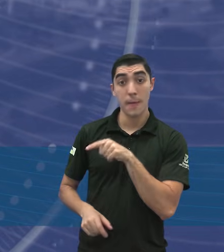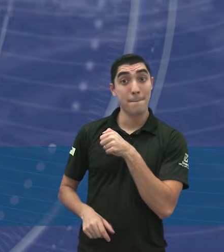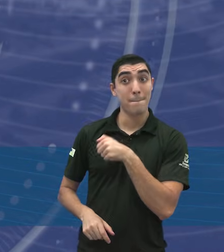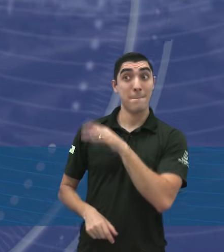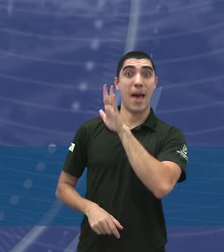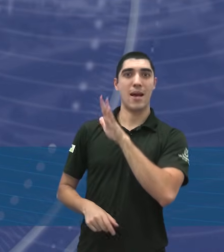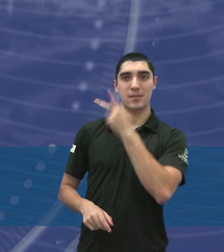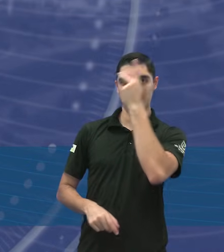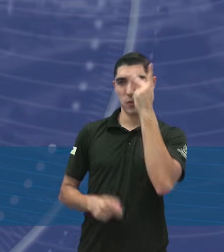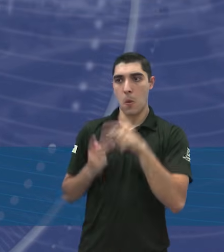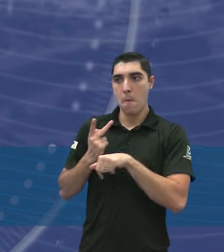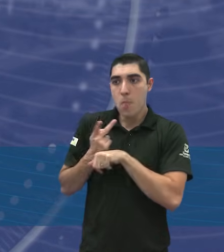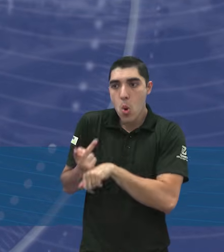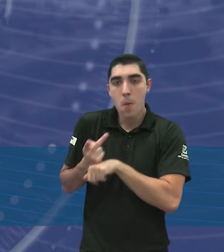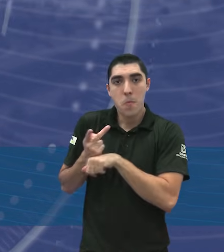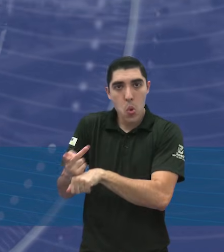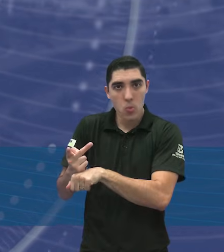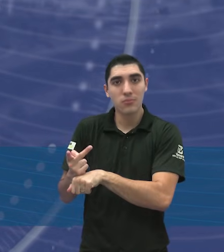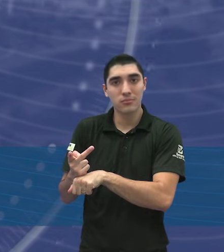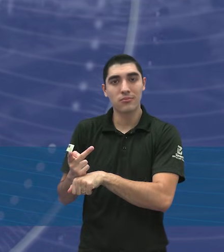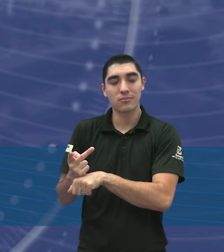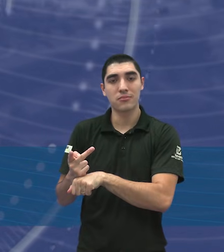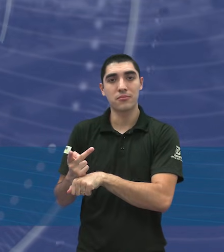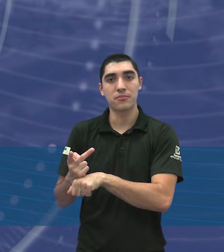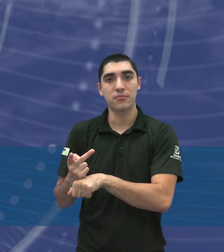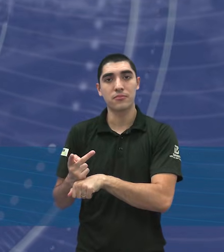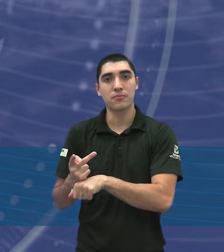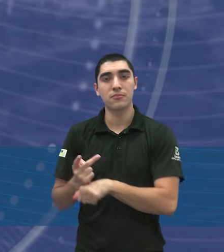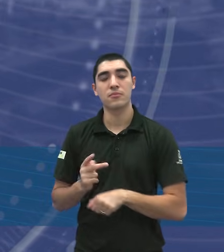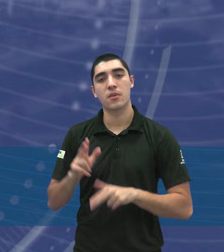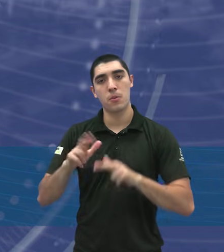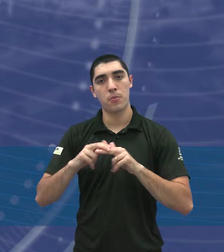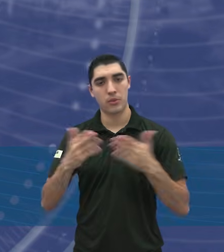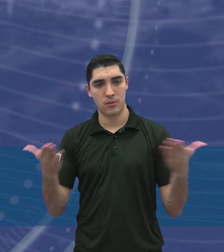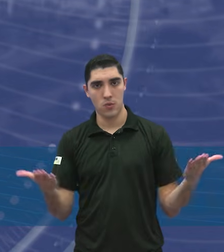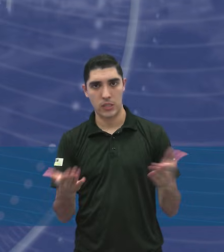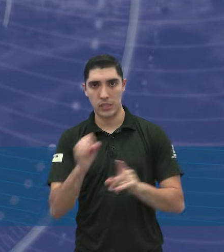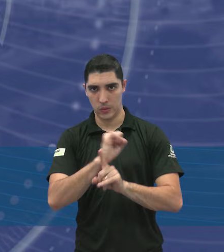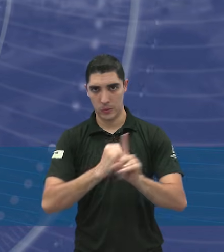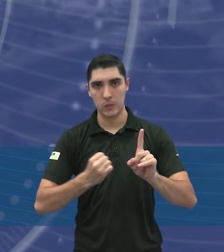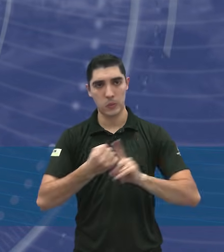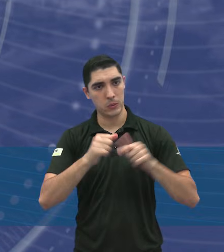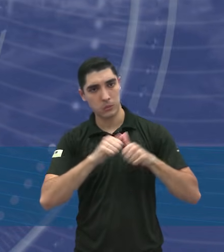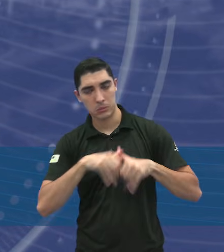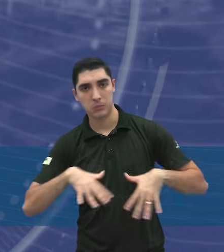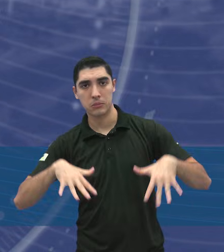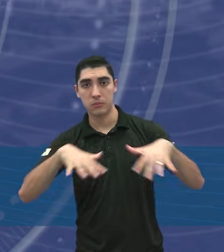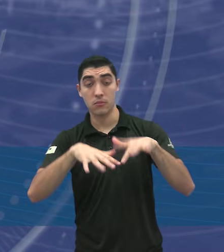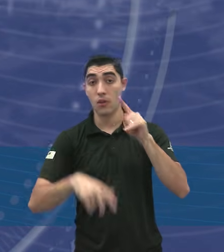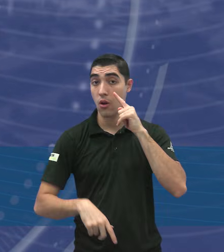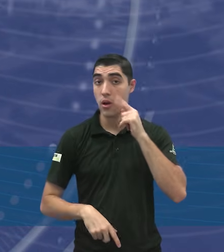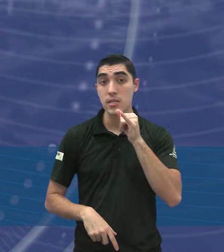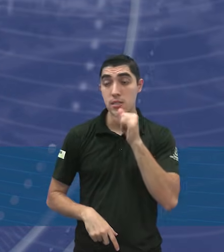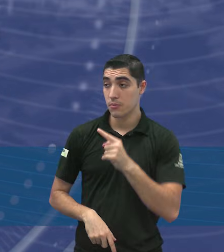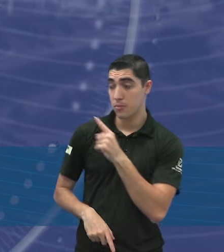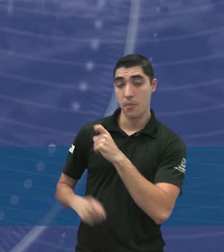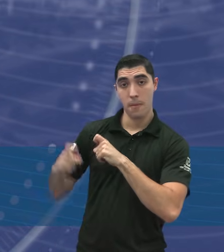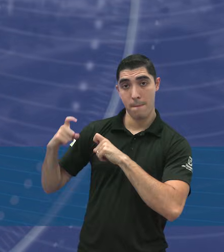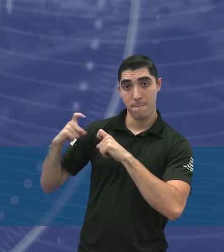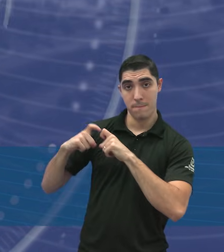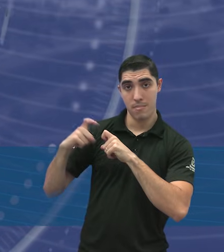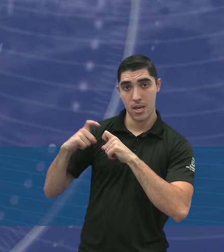concorridos, né, e de maior prestígio diante da sociedade, né, que a gente vê aí, como por exemplo a